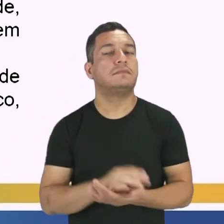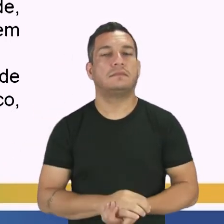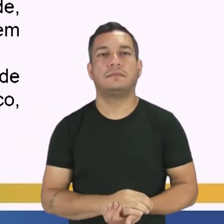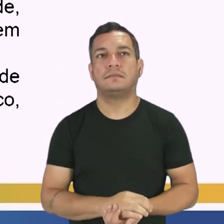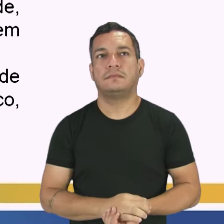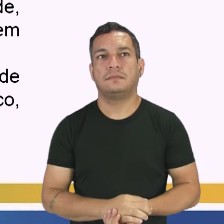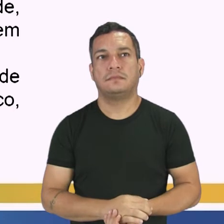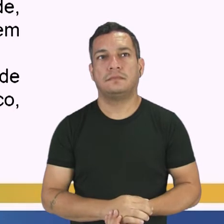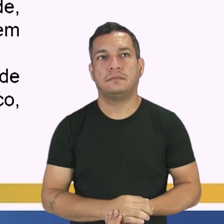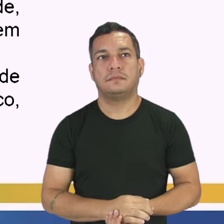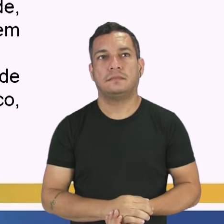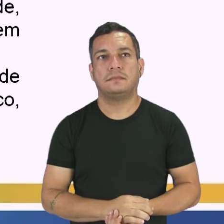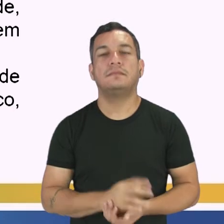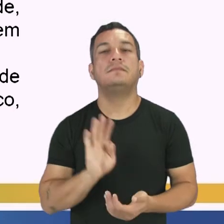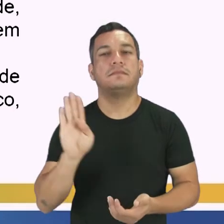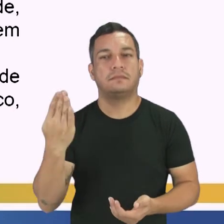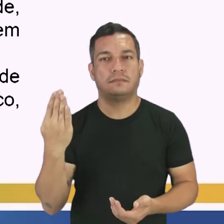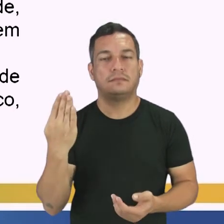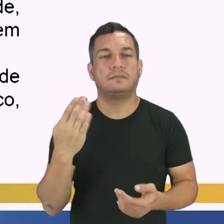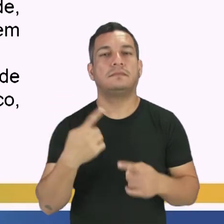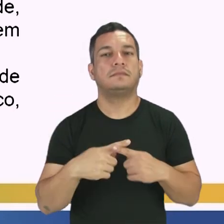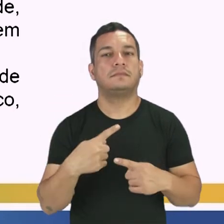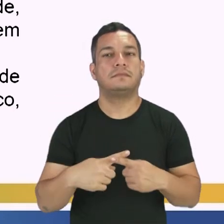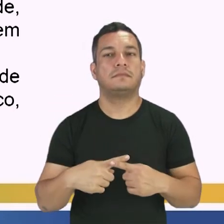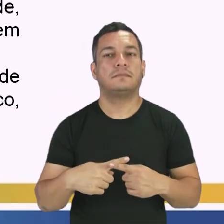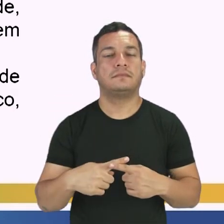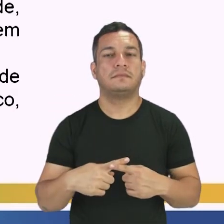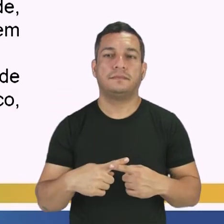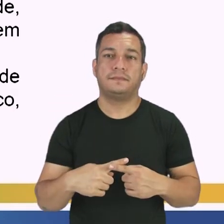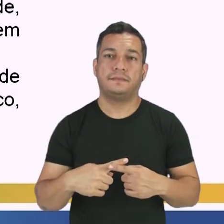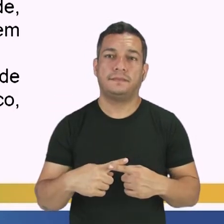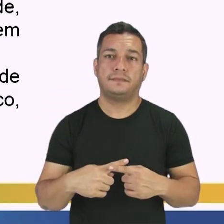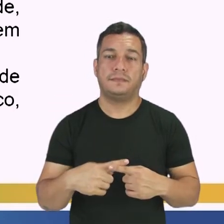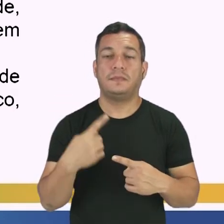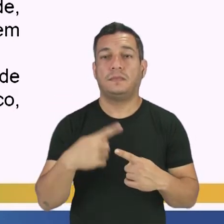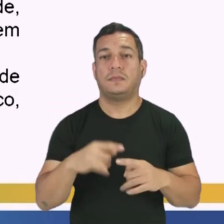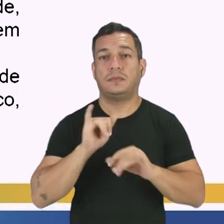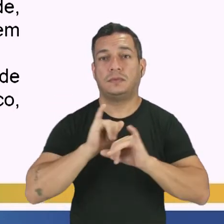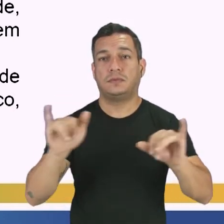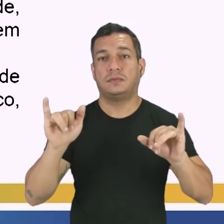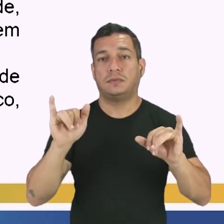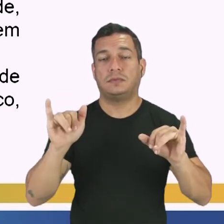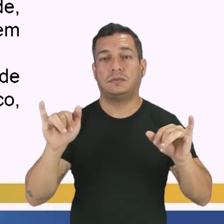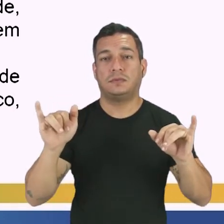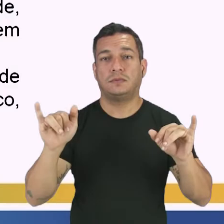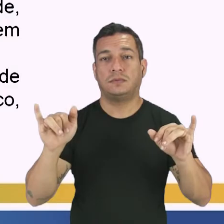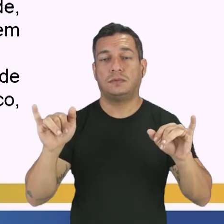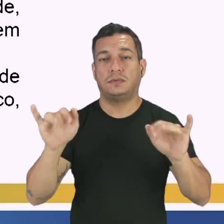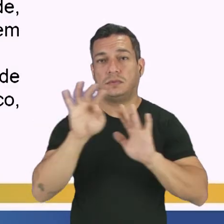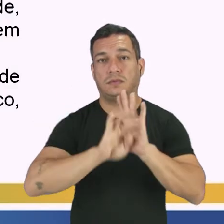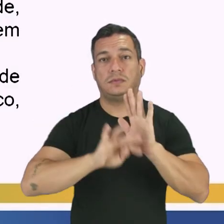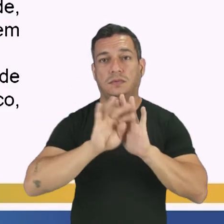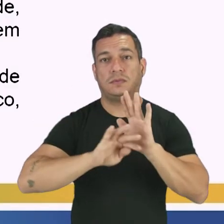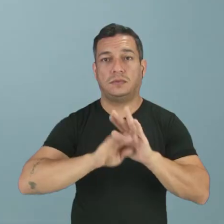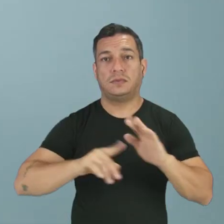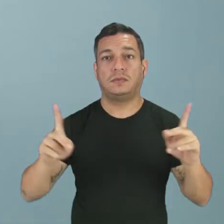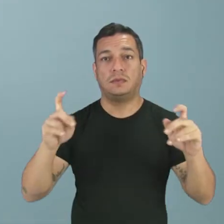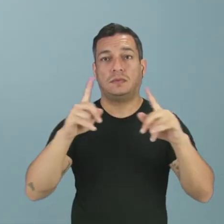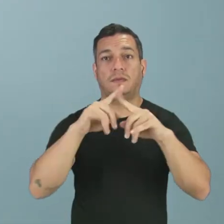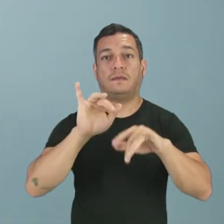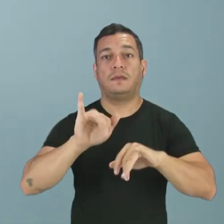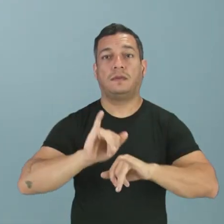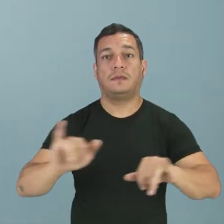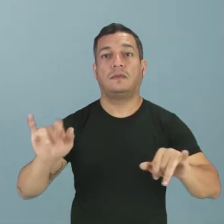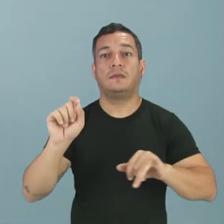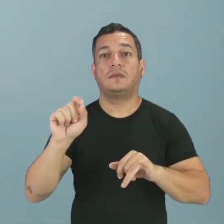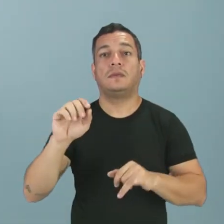ou falso? Falso. Por quê? Porque o ter divulgação científica, ele vai divulgar